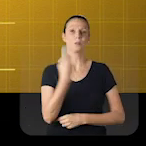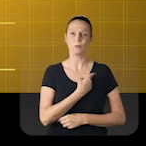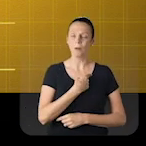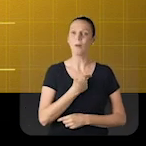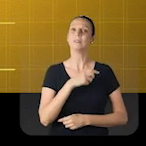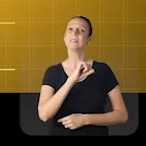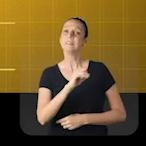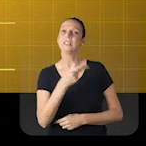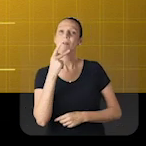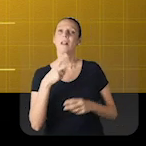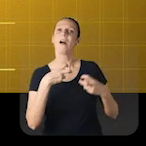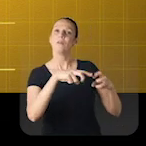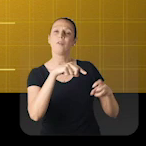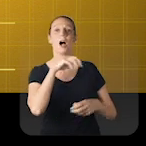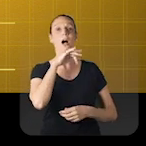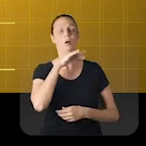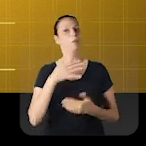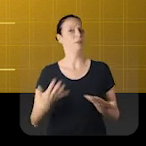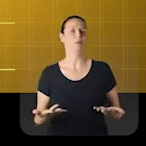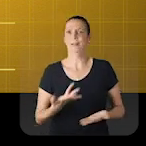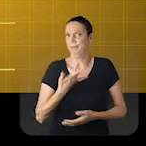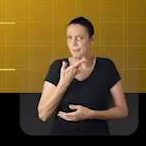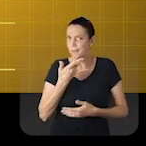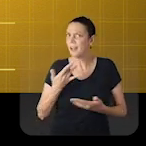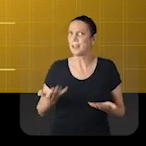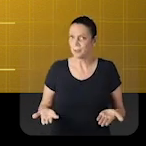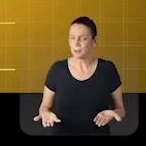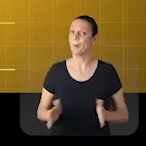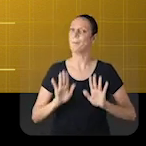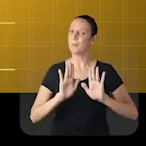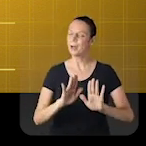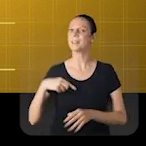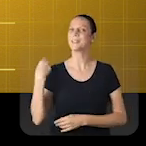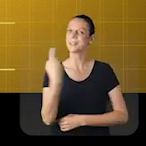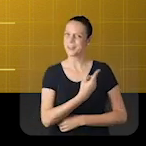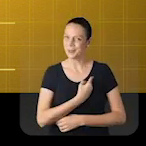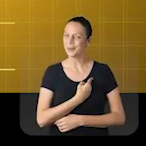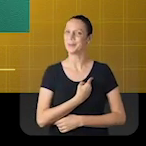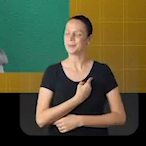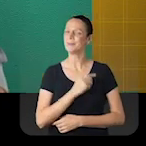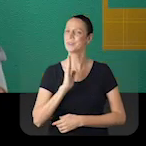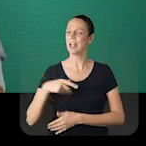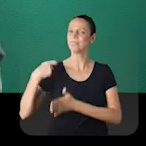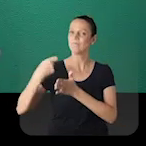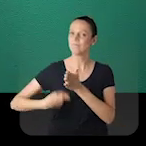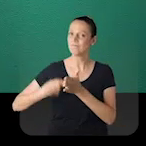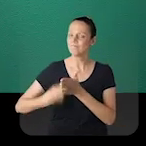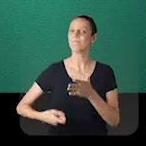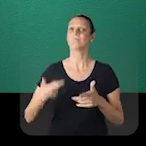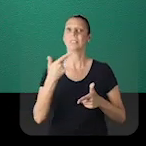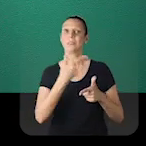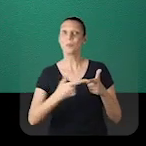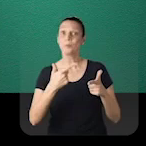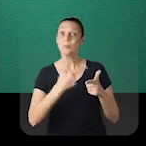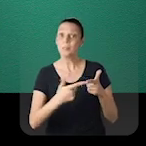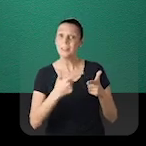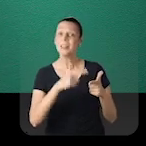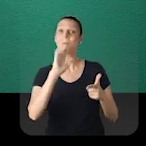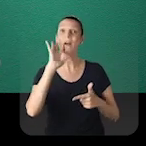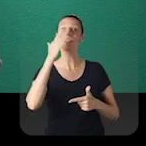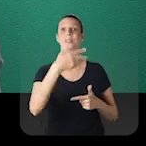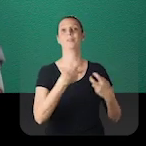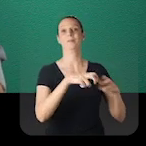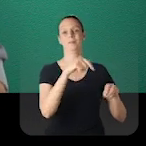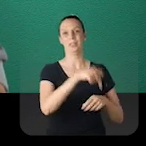cenário, falar que o transporte coletivo está ruim é a saída mais fácil. Mas nós estamos trabalhando em busca